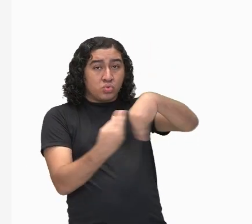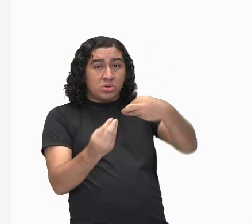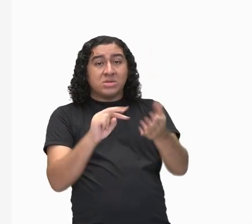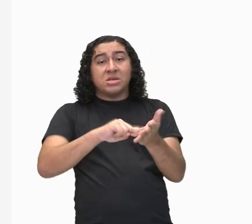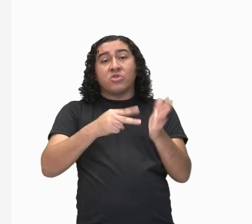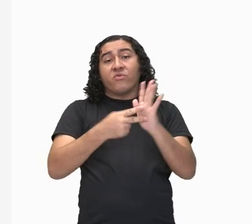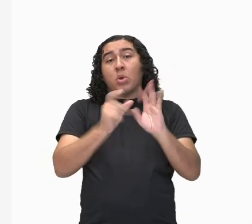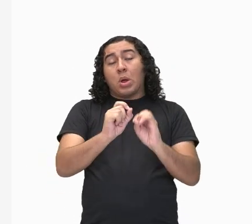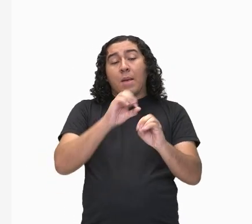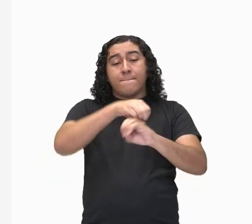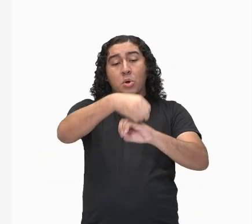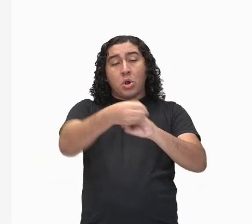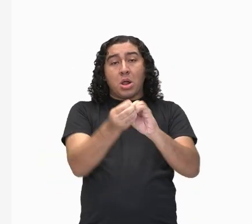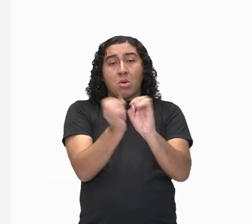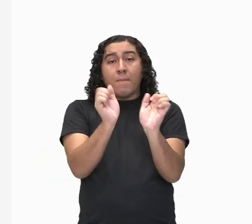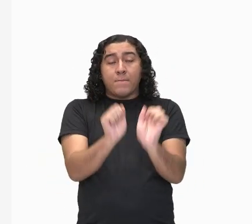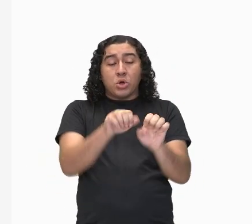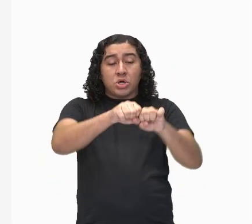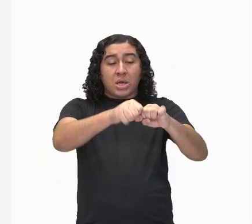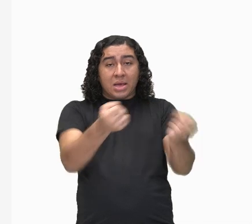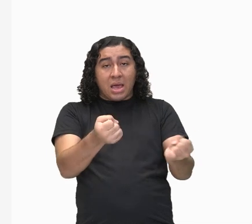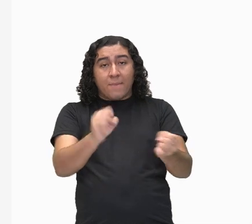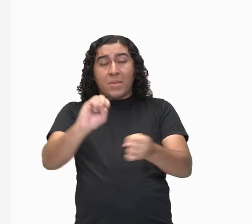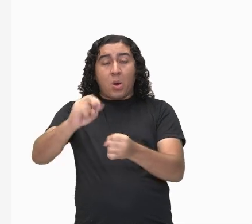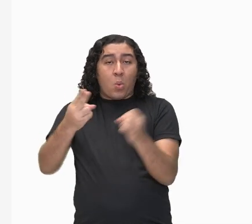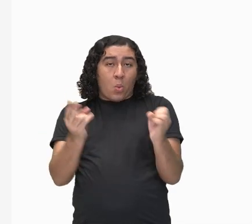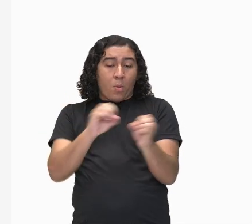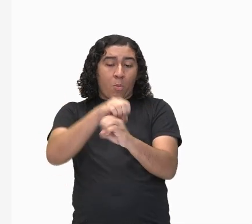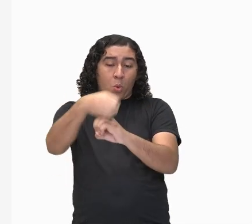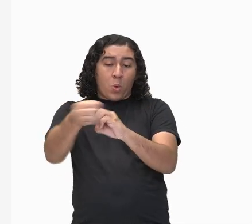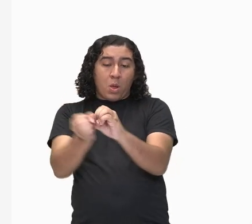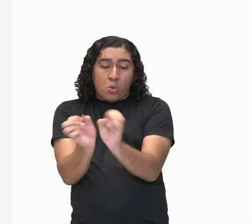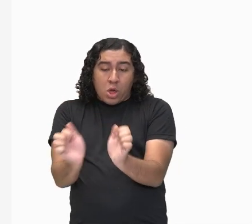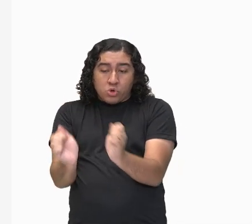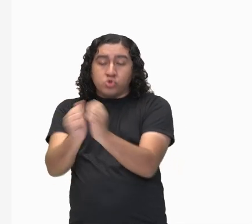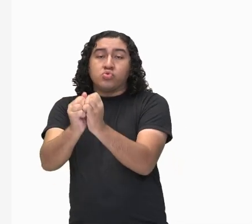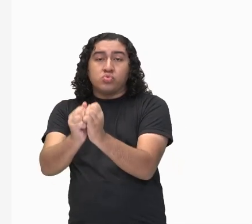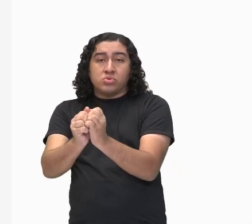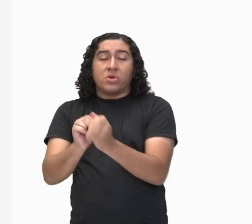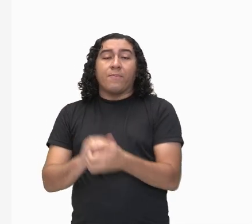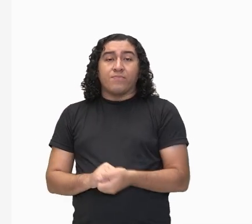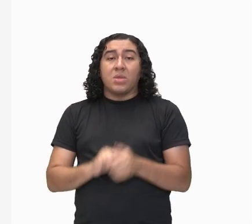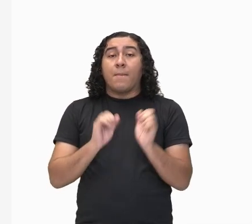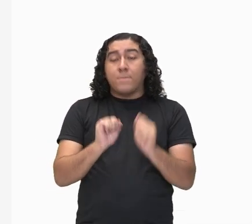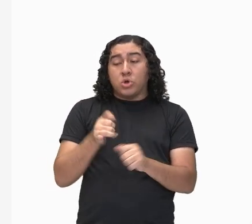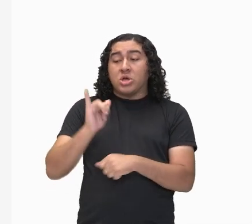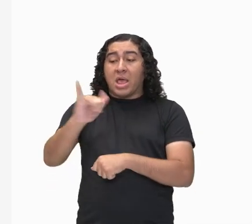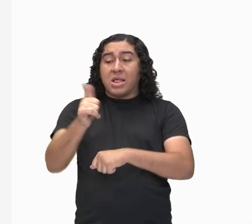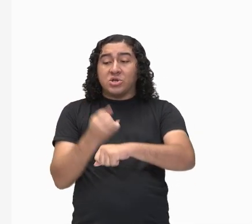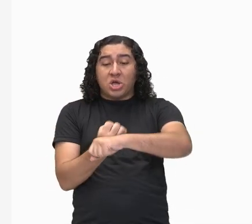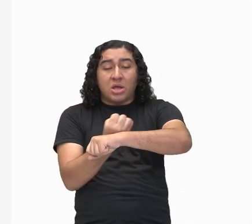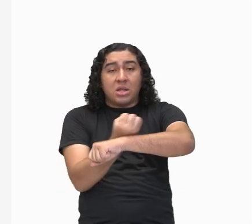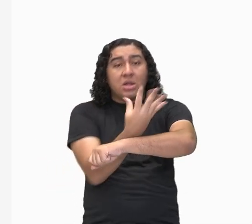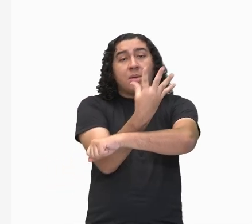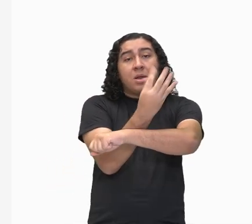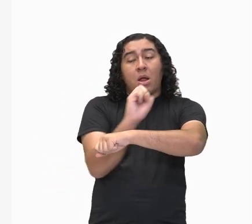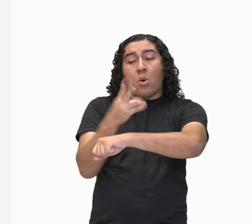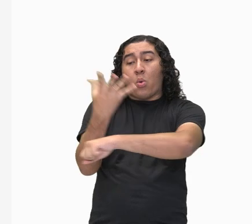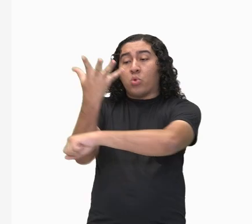moléculas podem se unir, e nesse processo ela pode consumir ou liberar essa